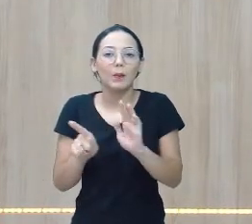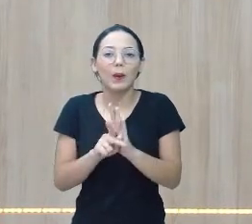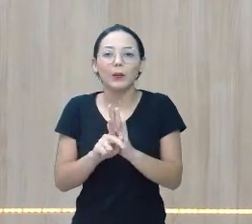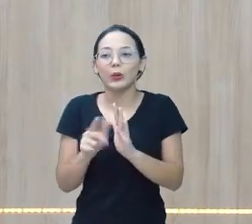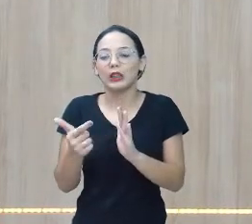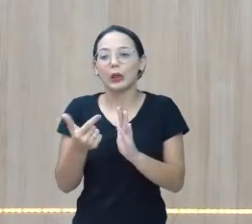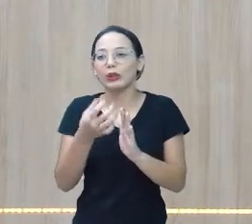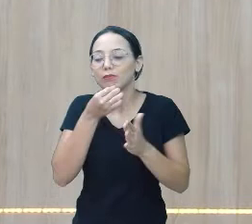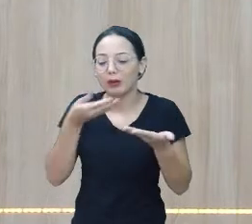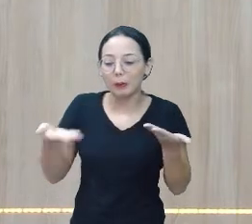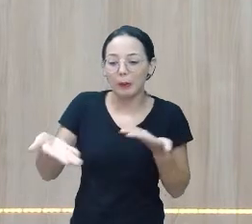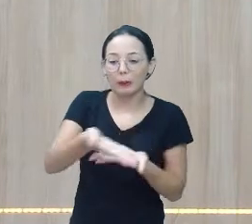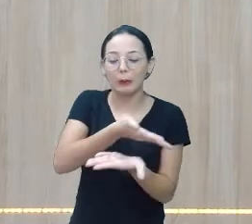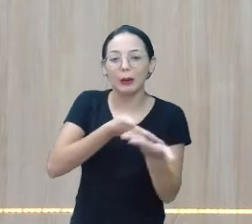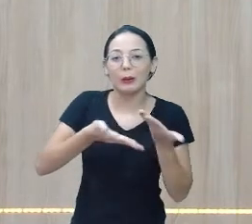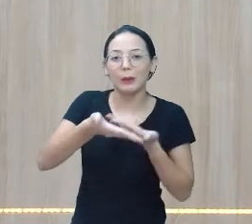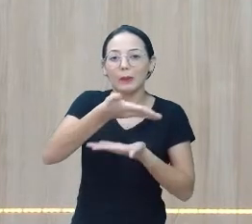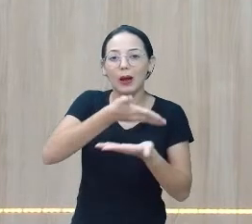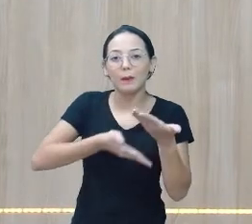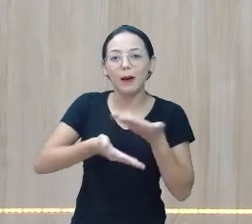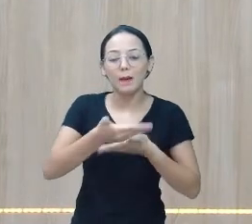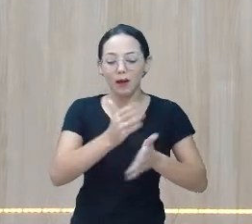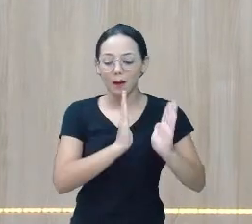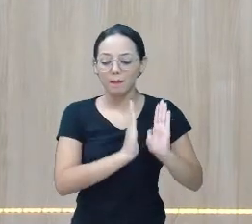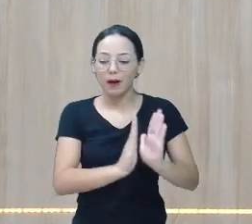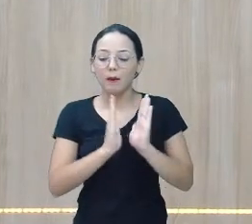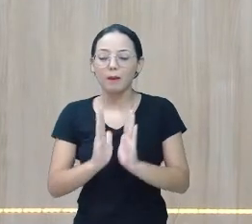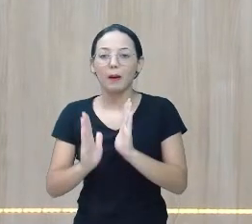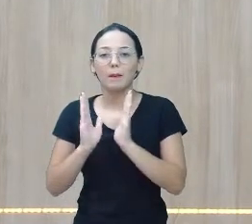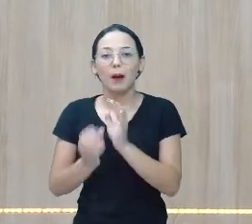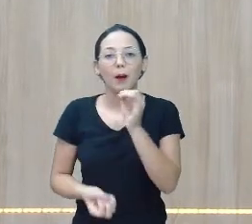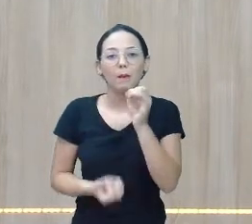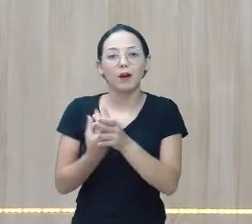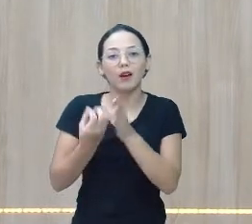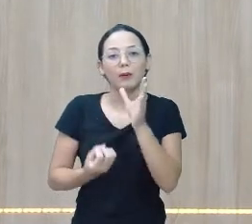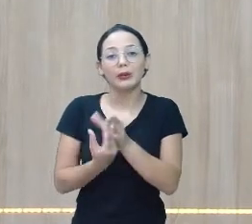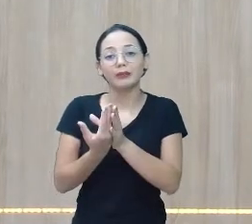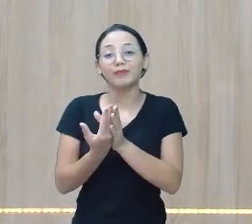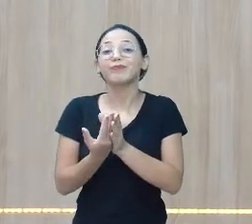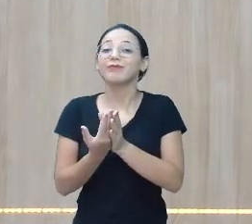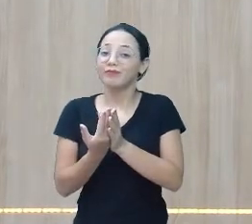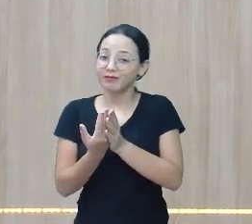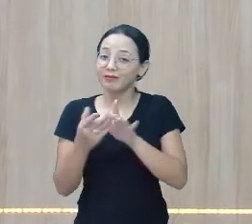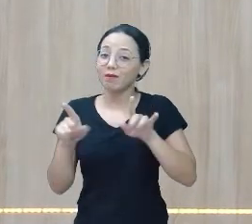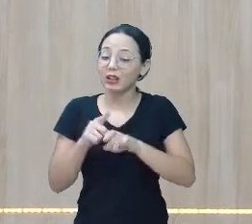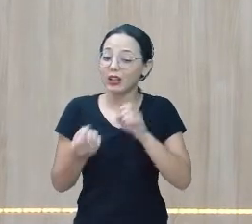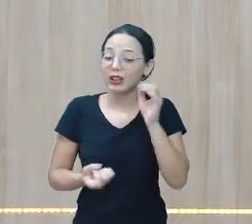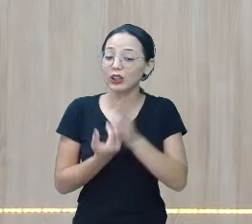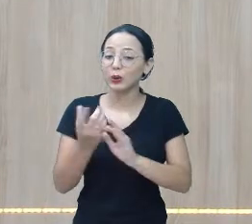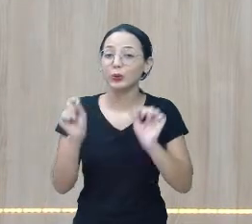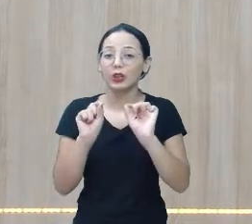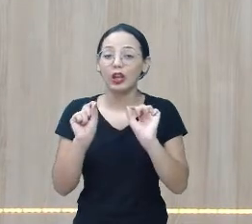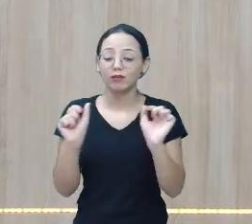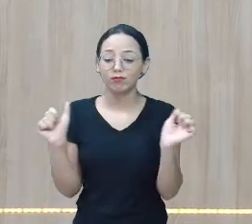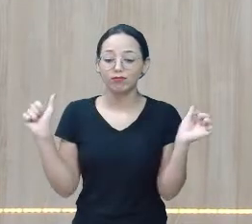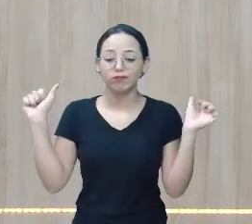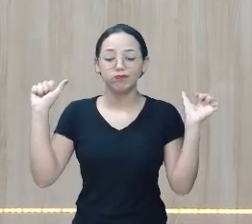roda ali do modo de produção escravista para girar. E isso vai gerar uma crise de